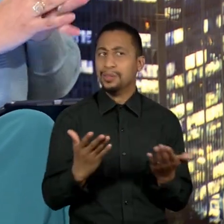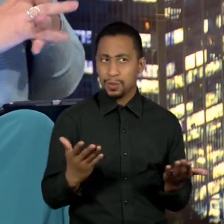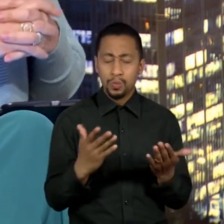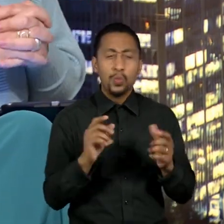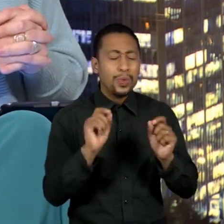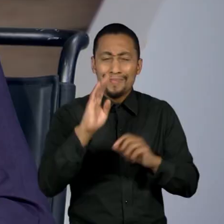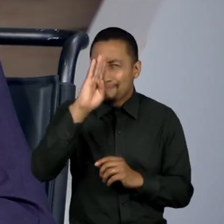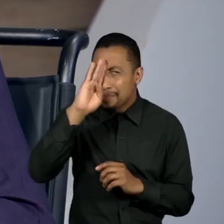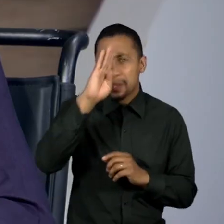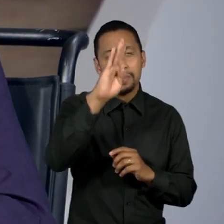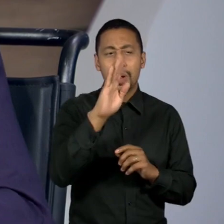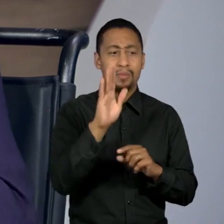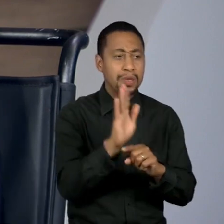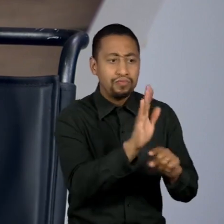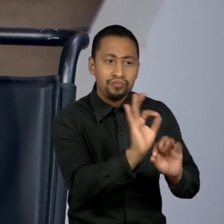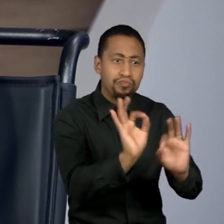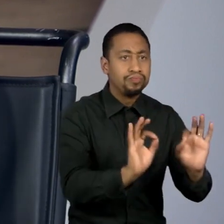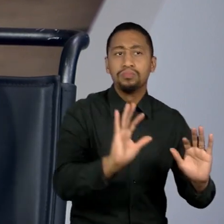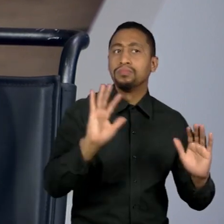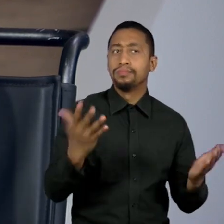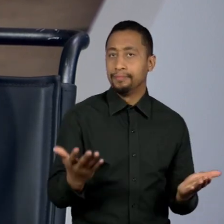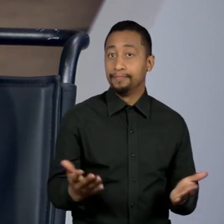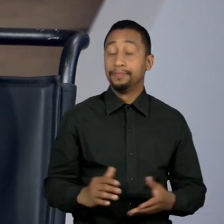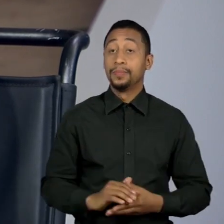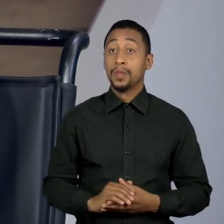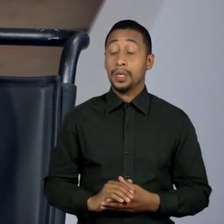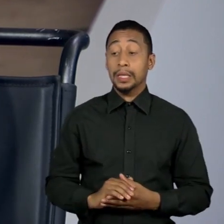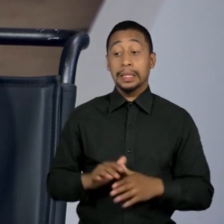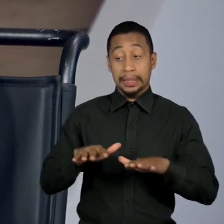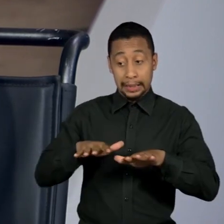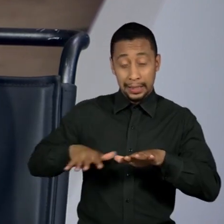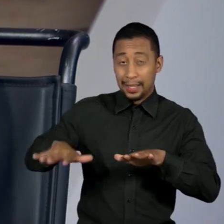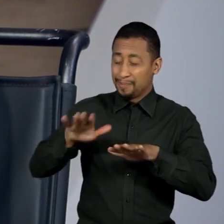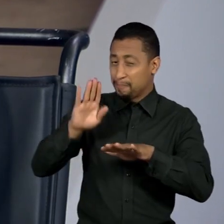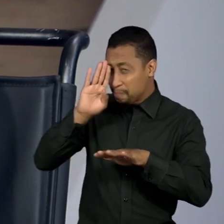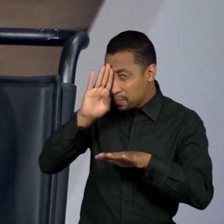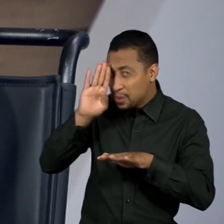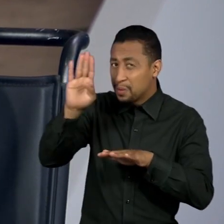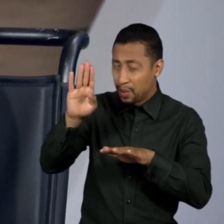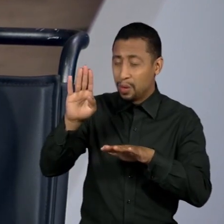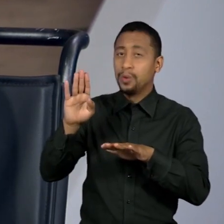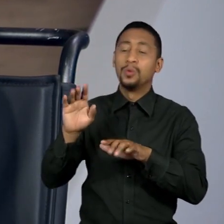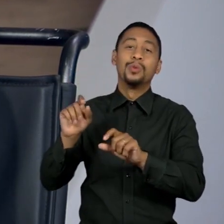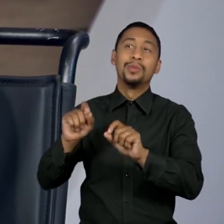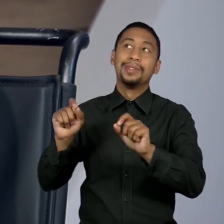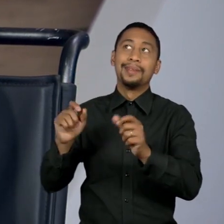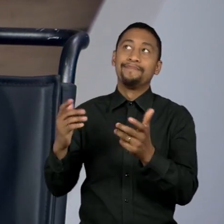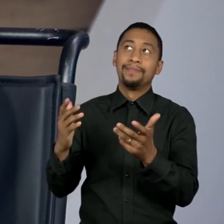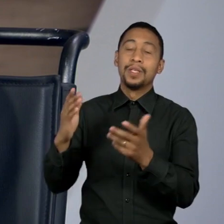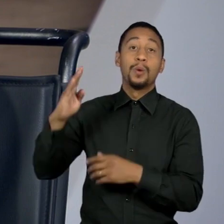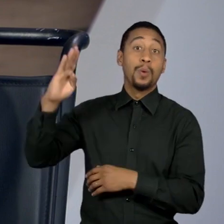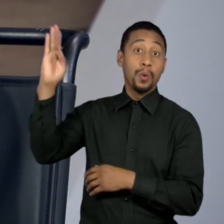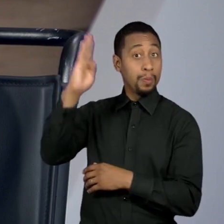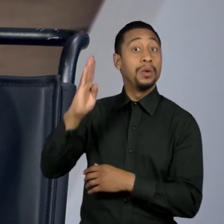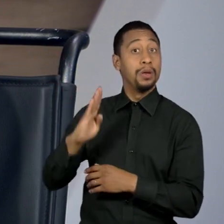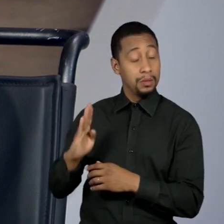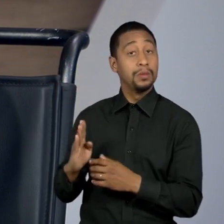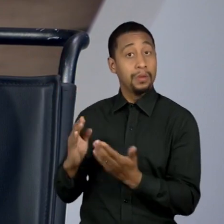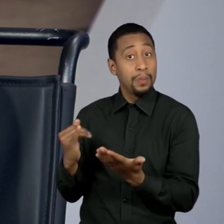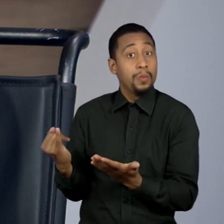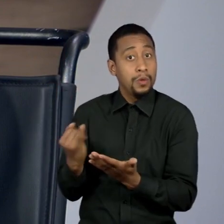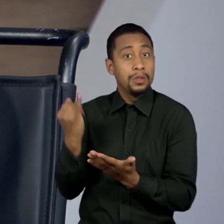Voltamos a conversar sobre a situação dos refugiados com a chefe do escritório do Acnur em São Paulo, Beatriz Nogueira, a cientista política e professora de